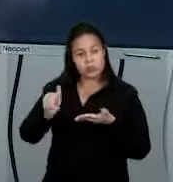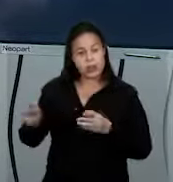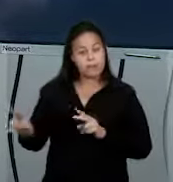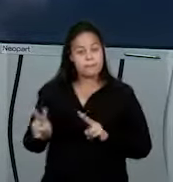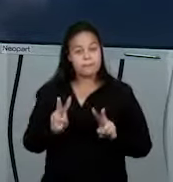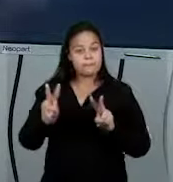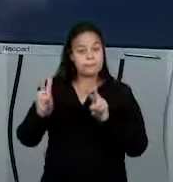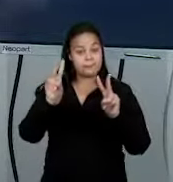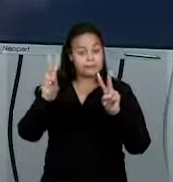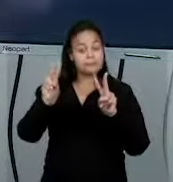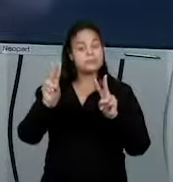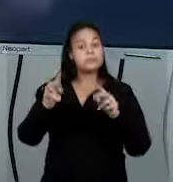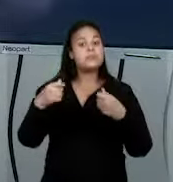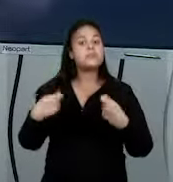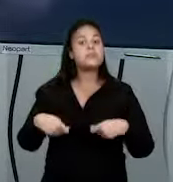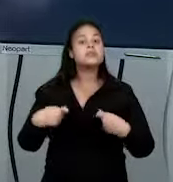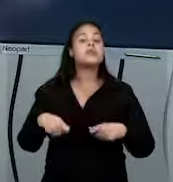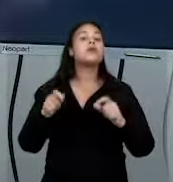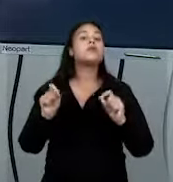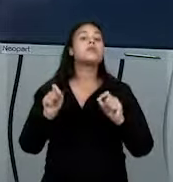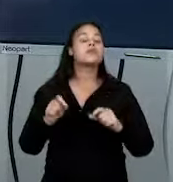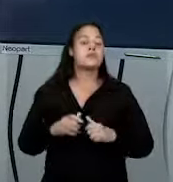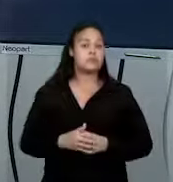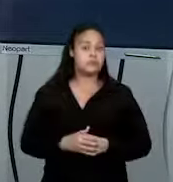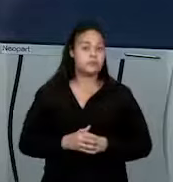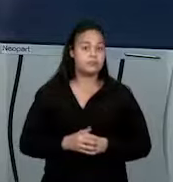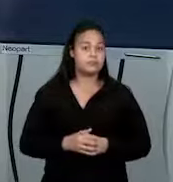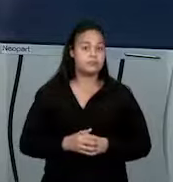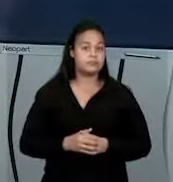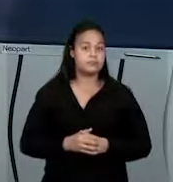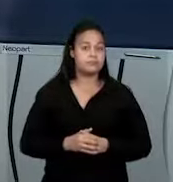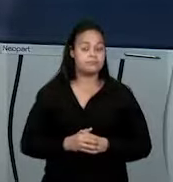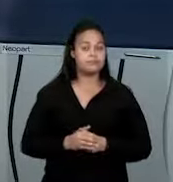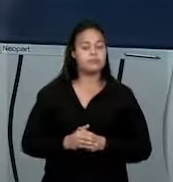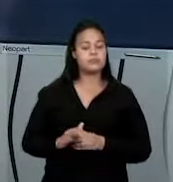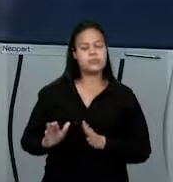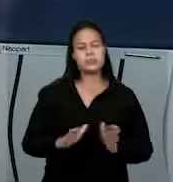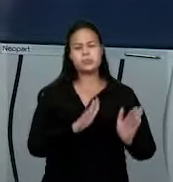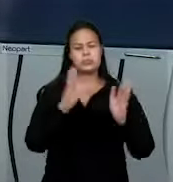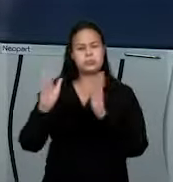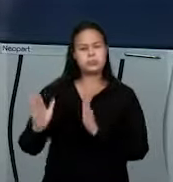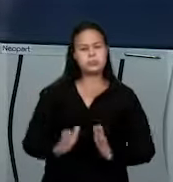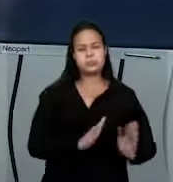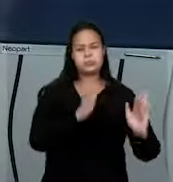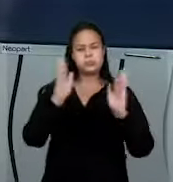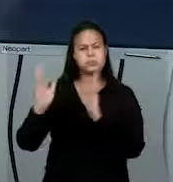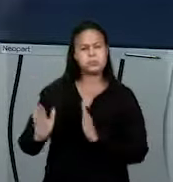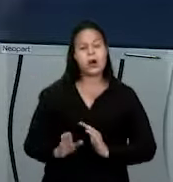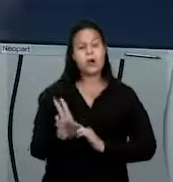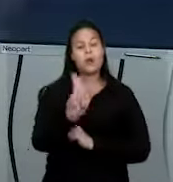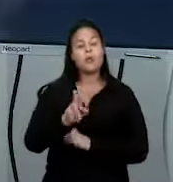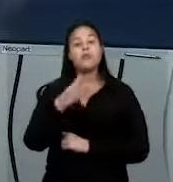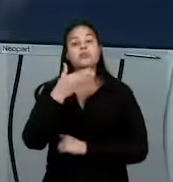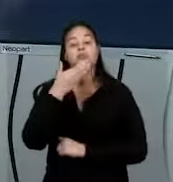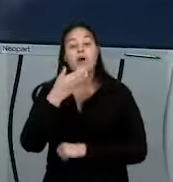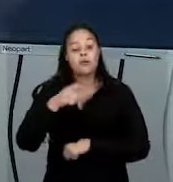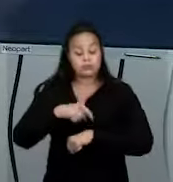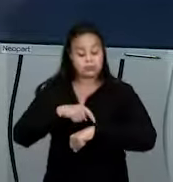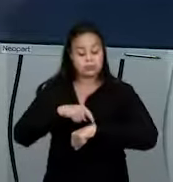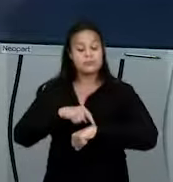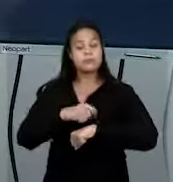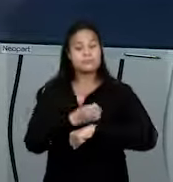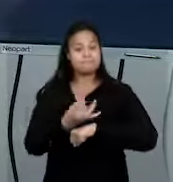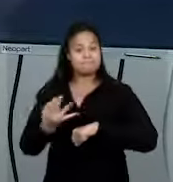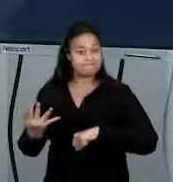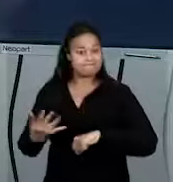potência, ele vai depender de quê? Vai depender do tempo de funcionamento. Nós sabemos que um equipamento, se a